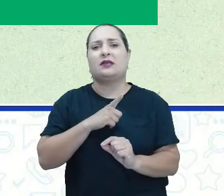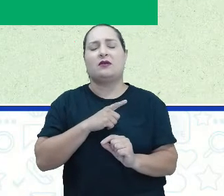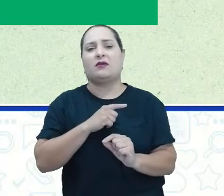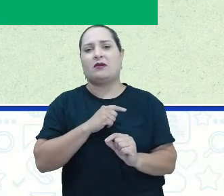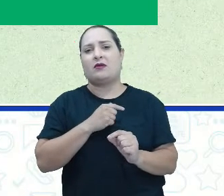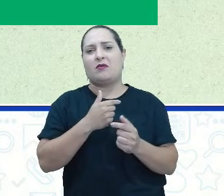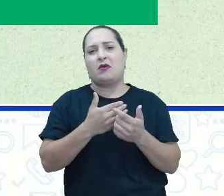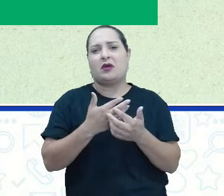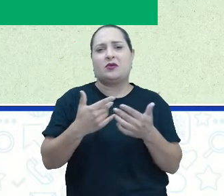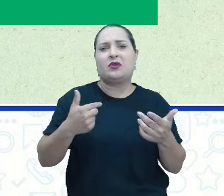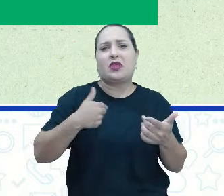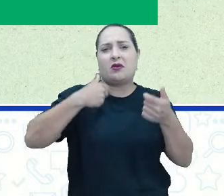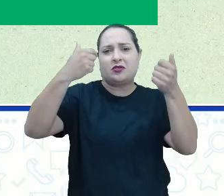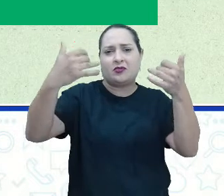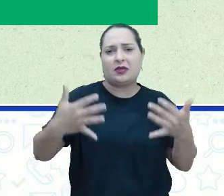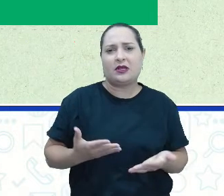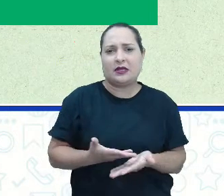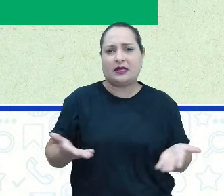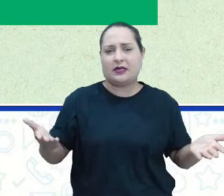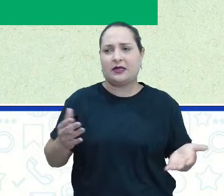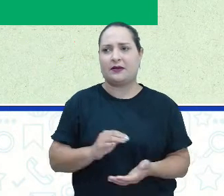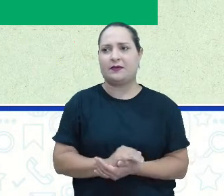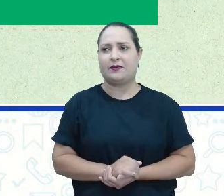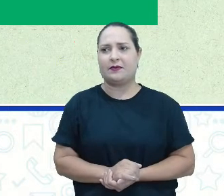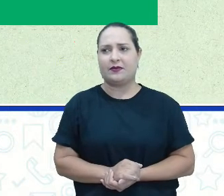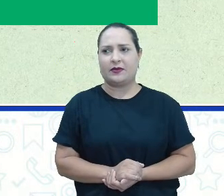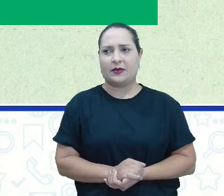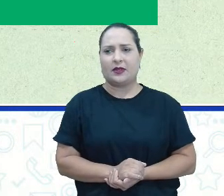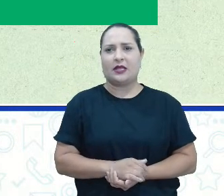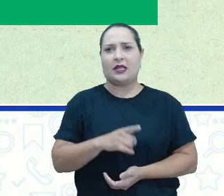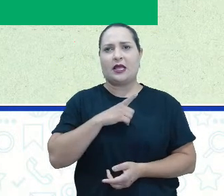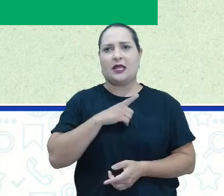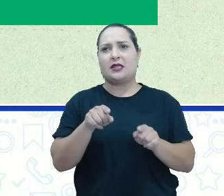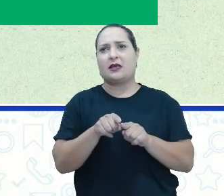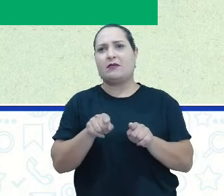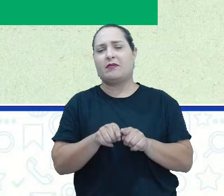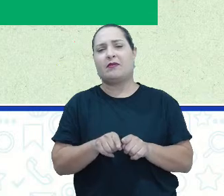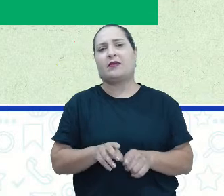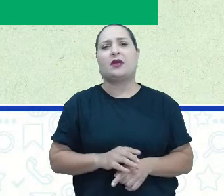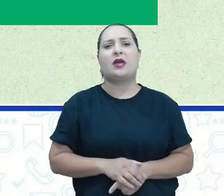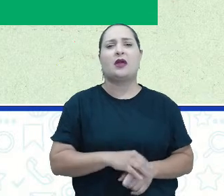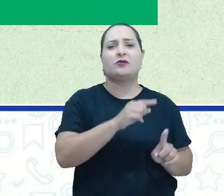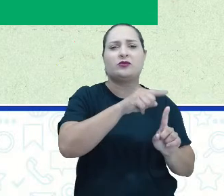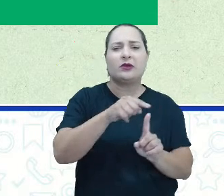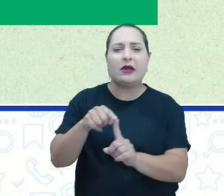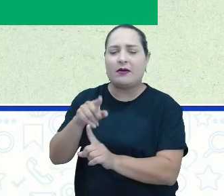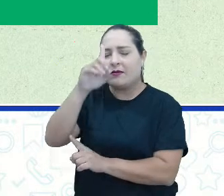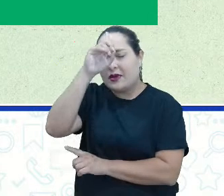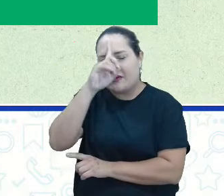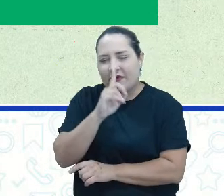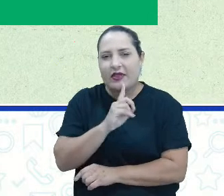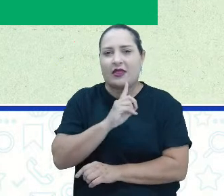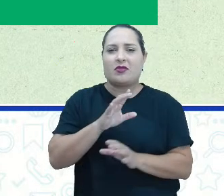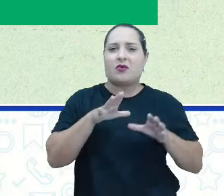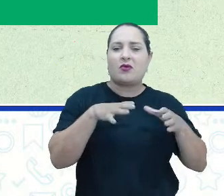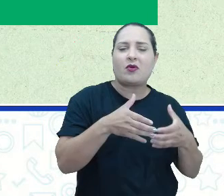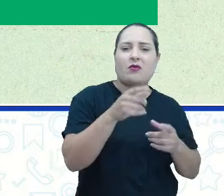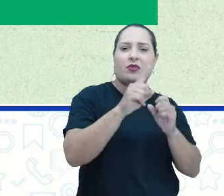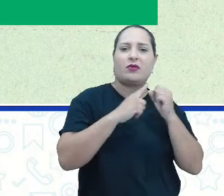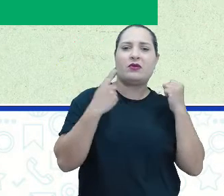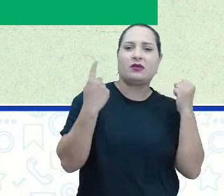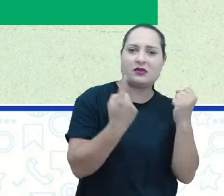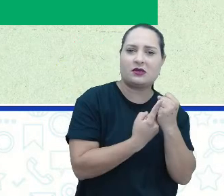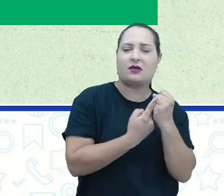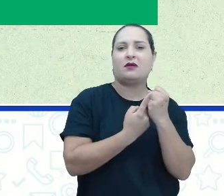uma dessas coisas que eu estou aqui falando. A gente tem também o estereótipo de classe social, né? O principal problema